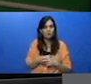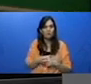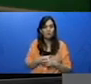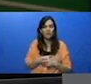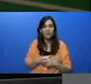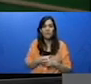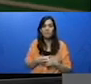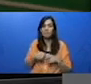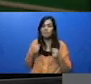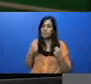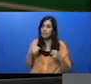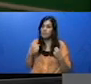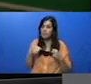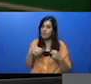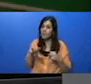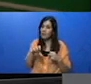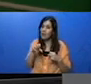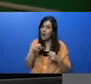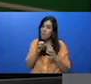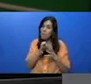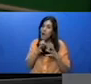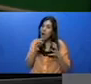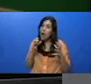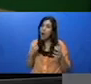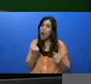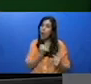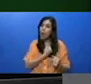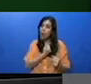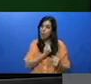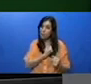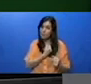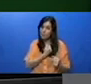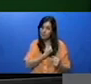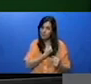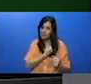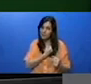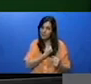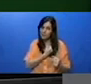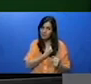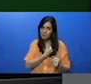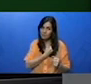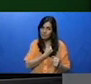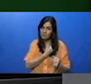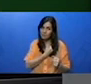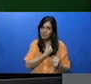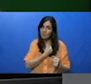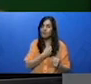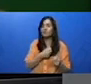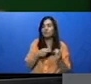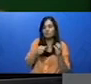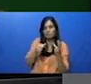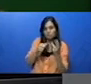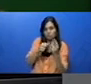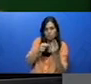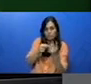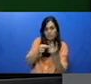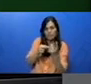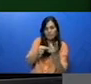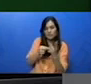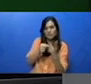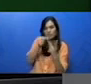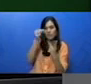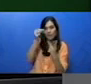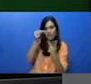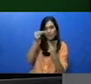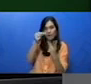maior número, nós temos que pegar o maior algarismo e colocar na frente, lá na ordem da centena? Ela não fez